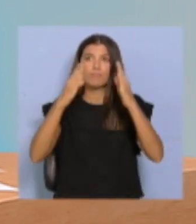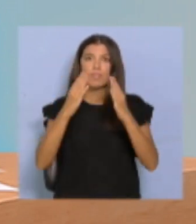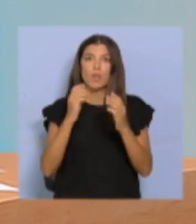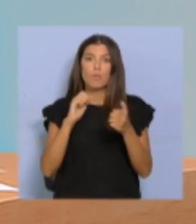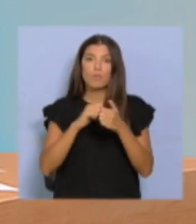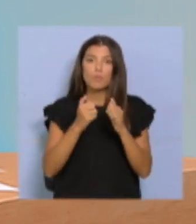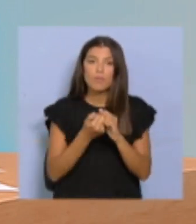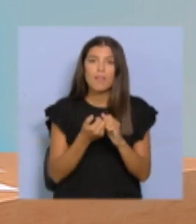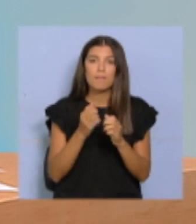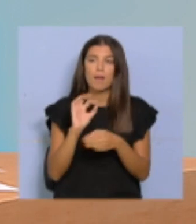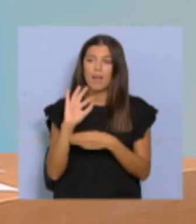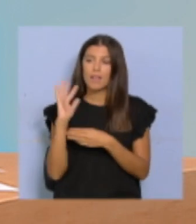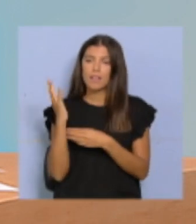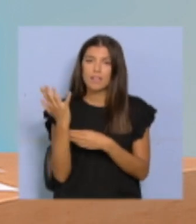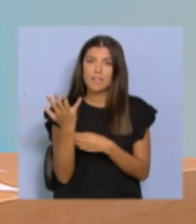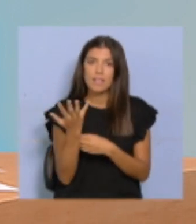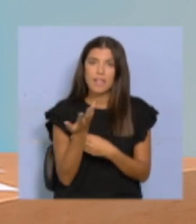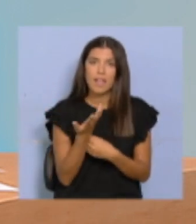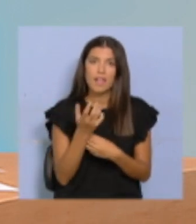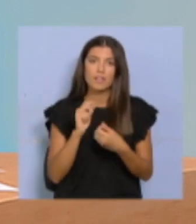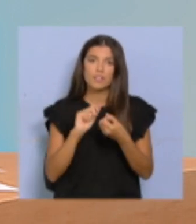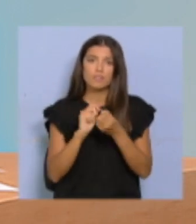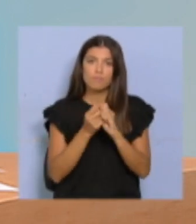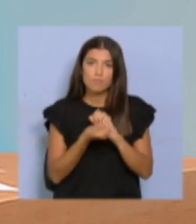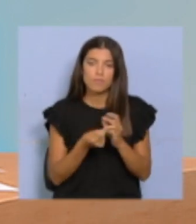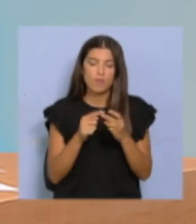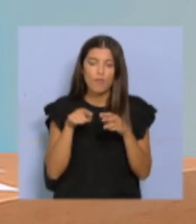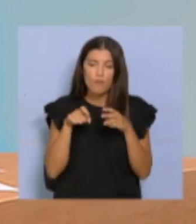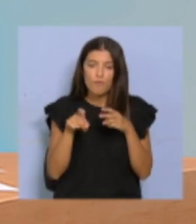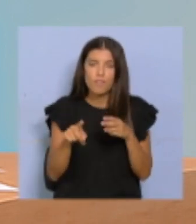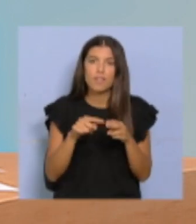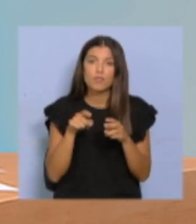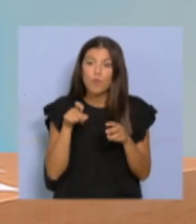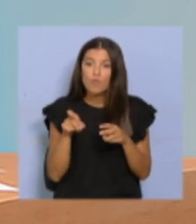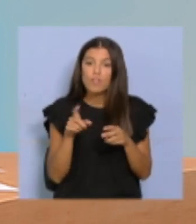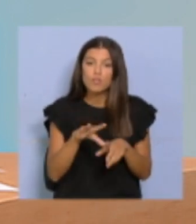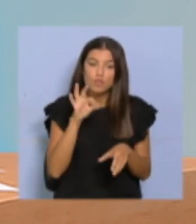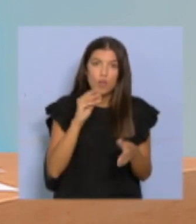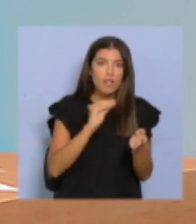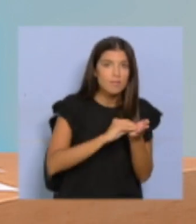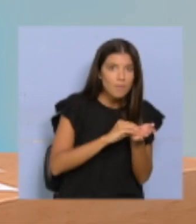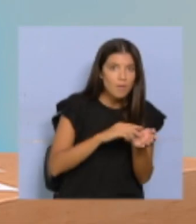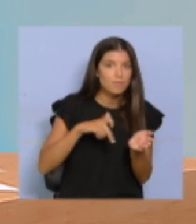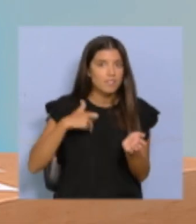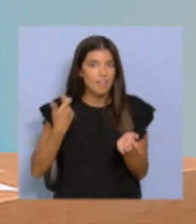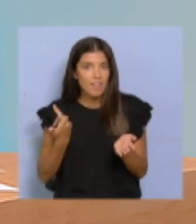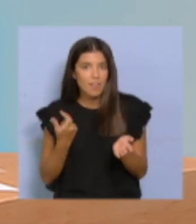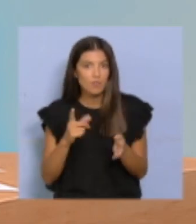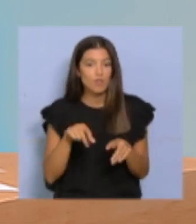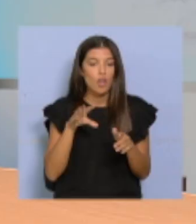climáticas, é também os vírus não escolhem nem pobres nem ricos, não escolhem nem os políticos, nem